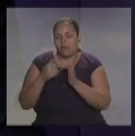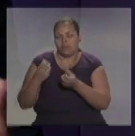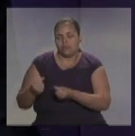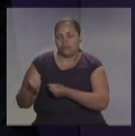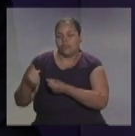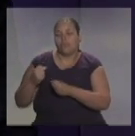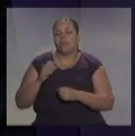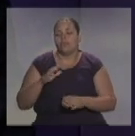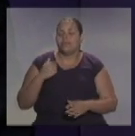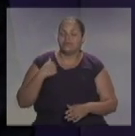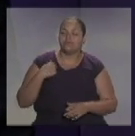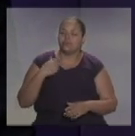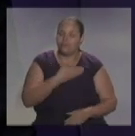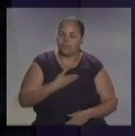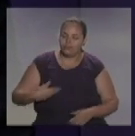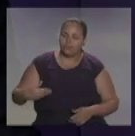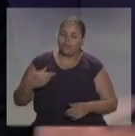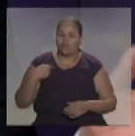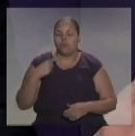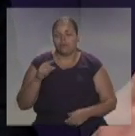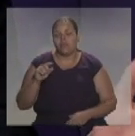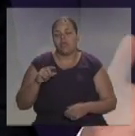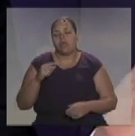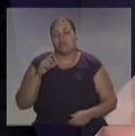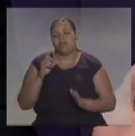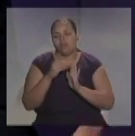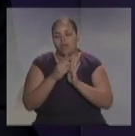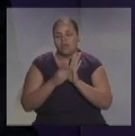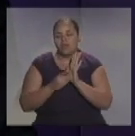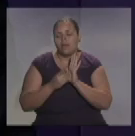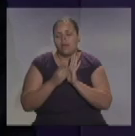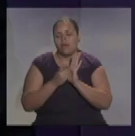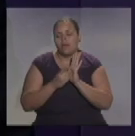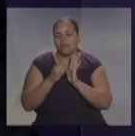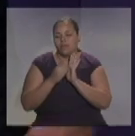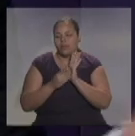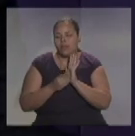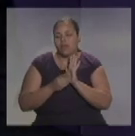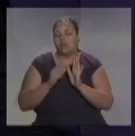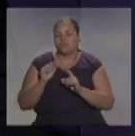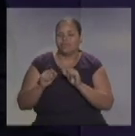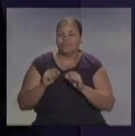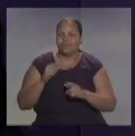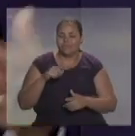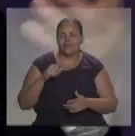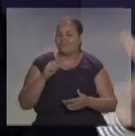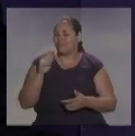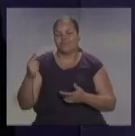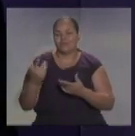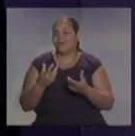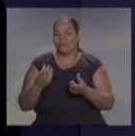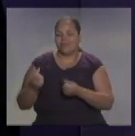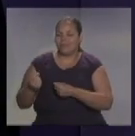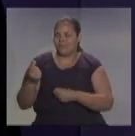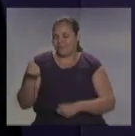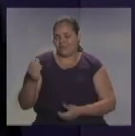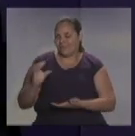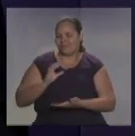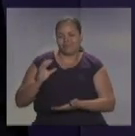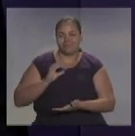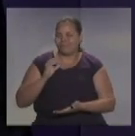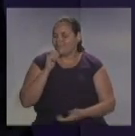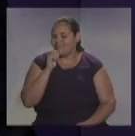mesmo tempo, enquanto não saiu a sanção, a gente cobrou que fosse um decreto de excepcionalidade, por quê? Essas instituições não estão recebendo.